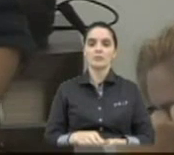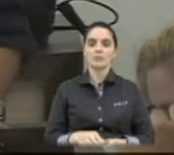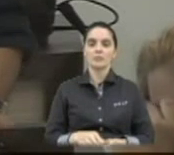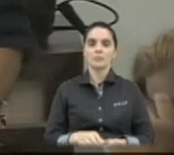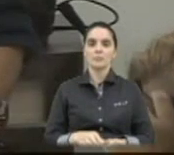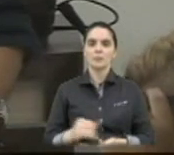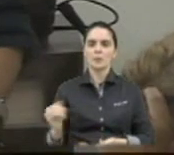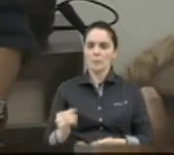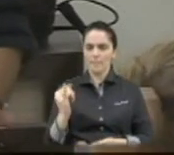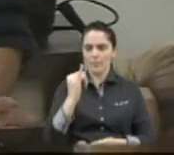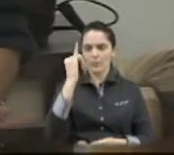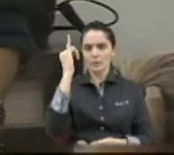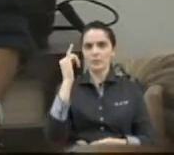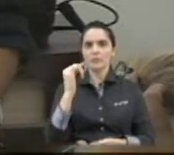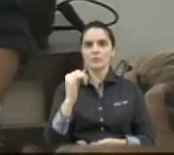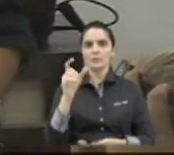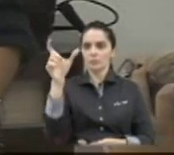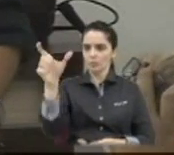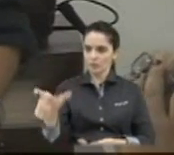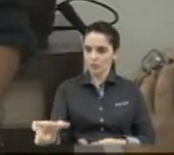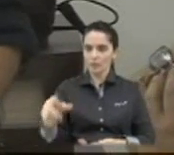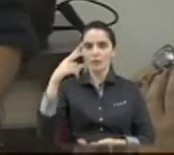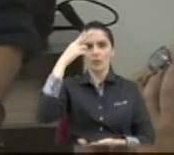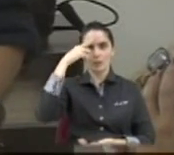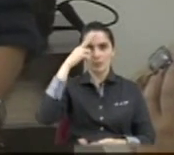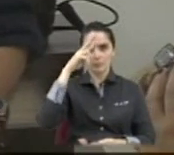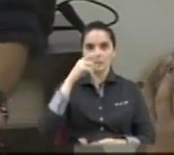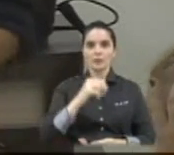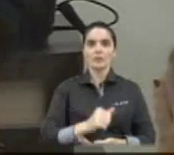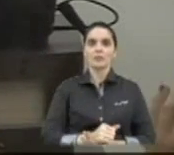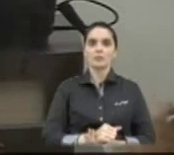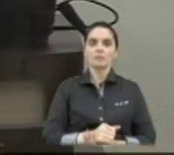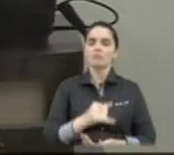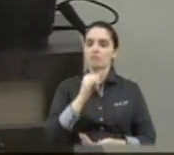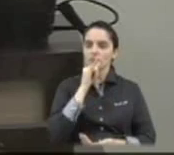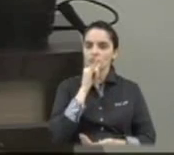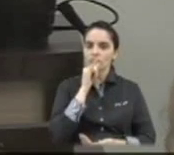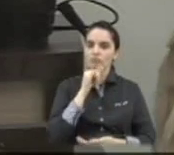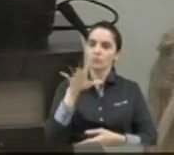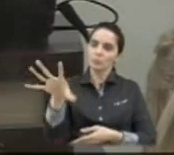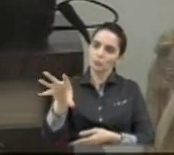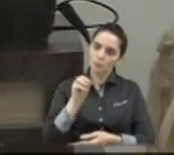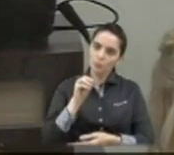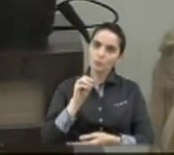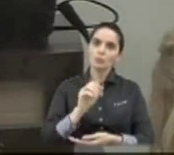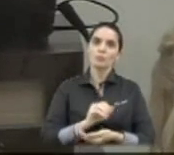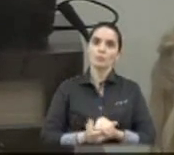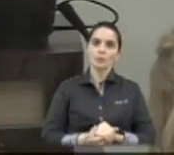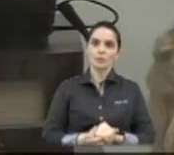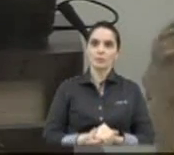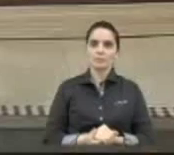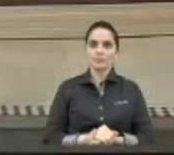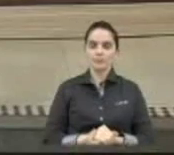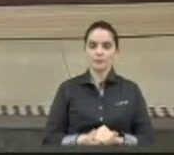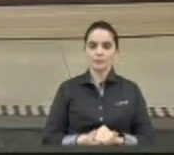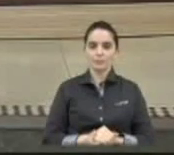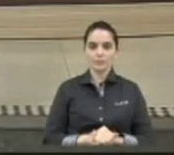ser lembrada para que o seu exemplo seja permanente, permaneça para sempre.